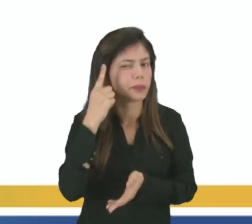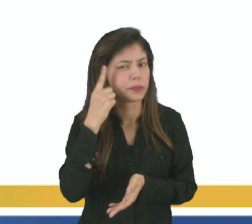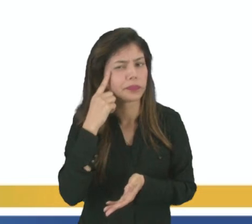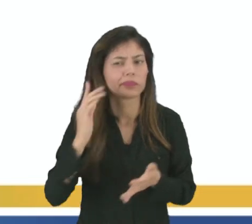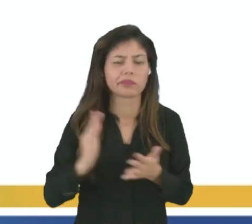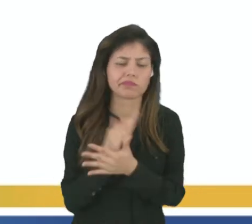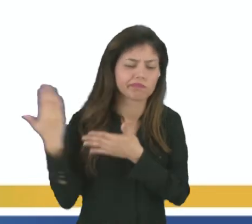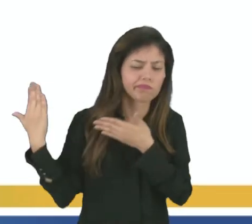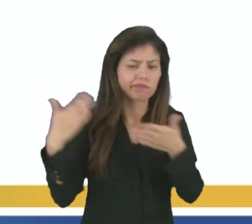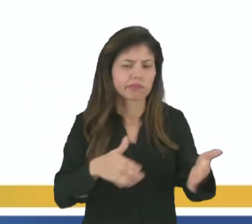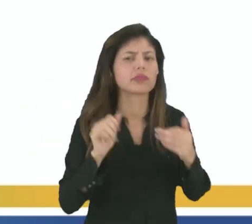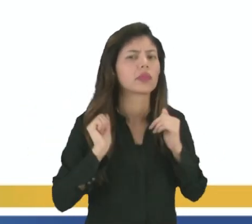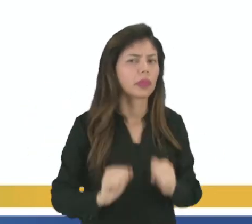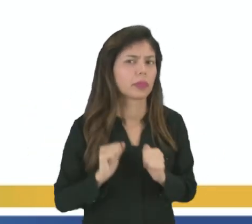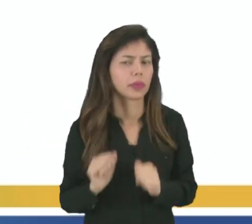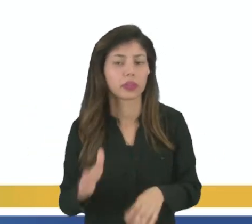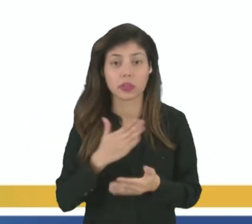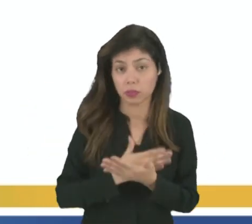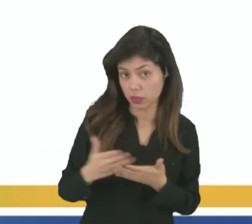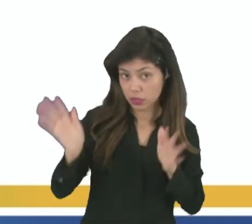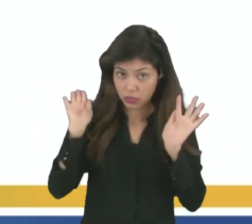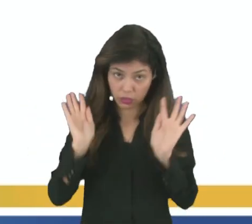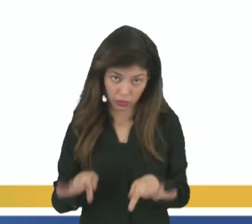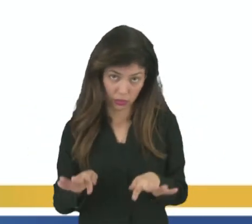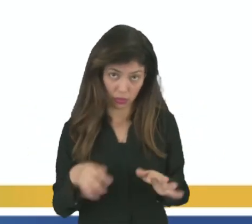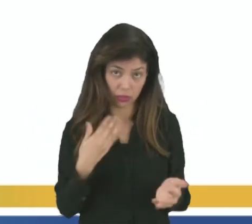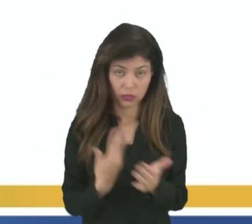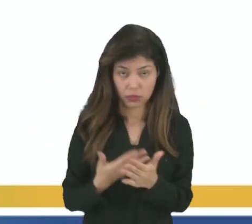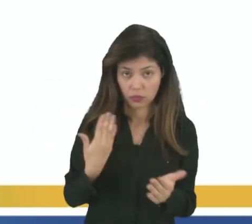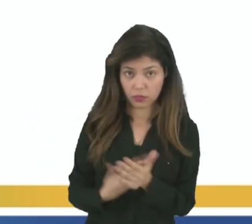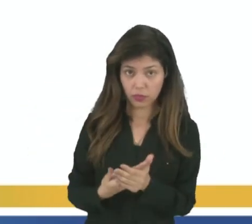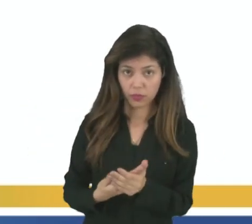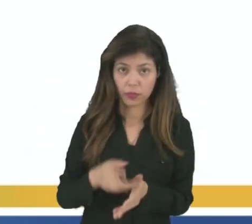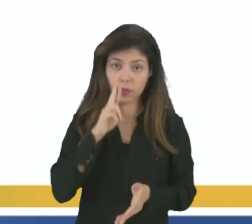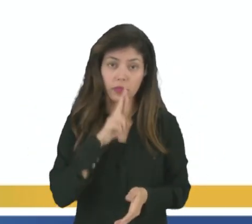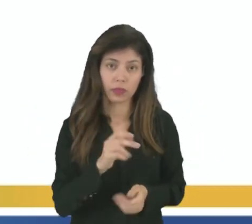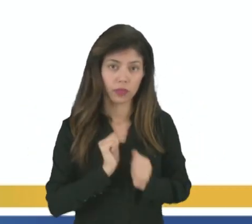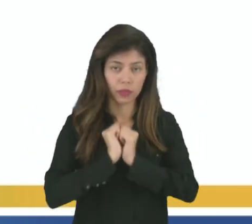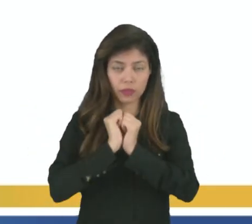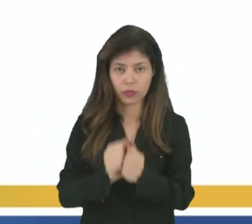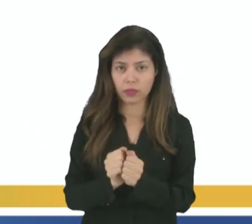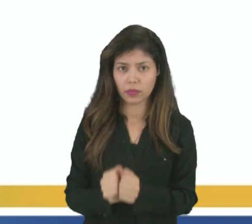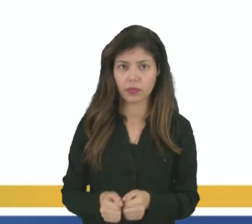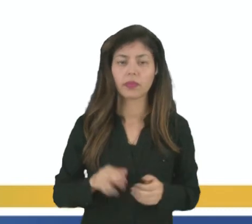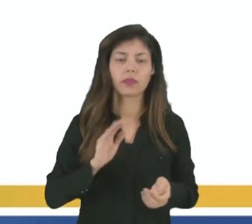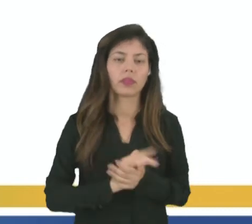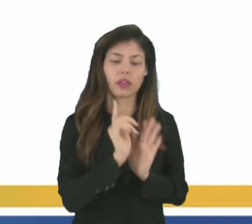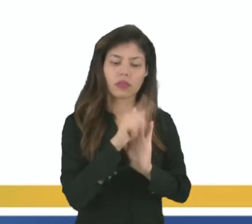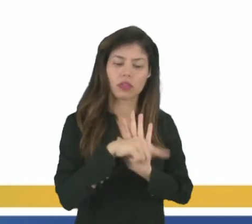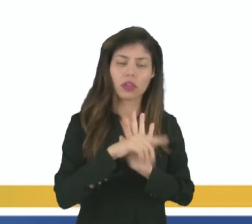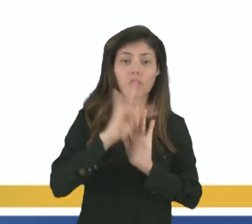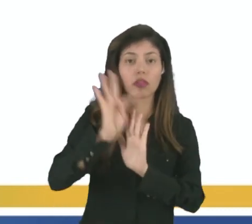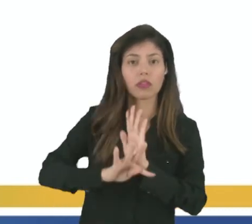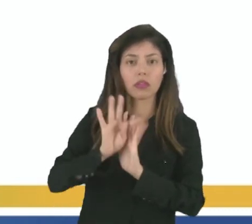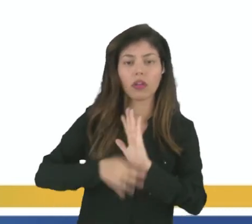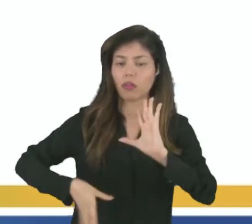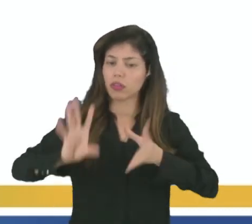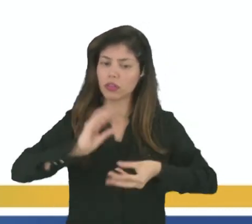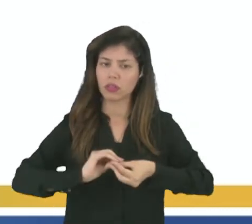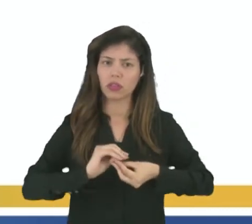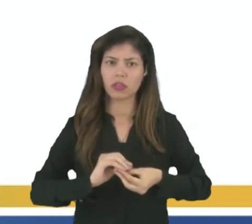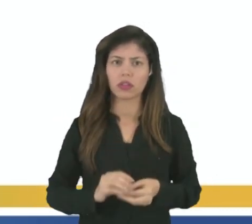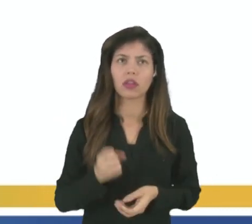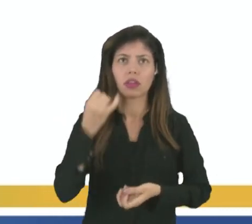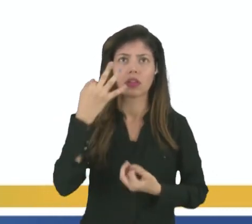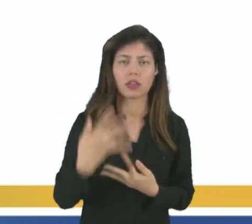bem objetivo para que a gente possa começar e terminar nesta aula, responda comigo. A respeito do gênero textual resumos,